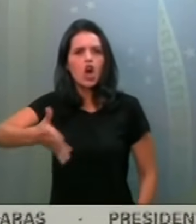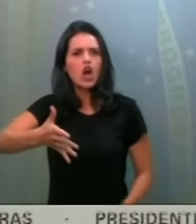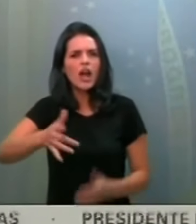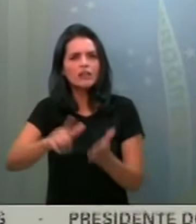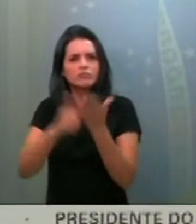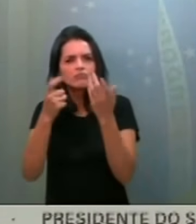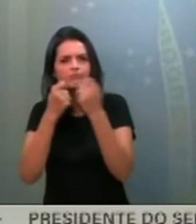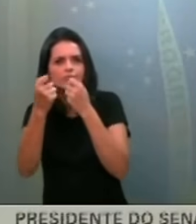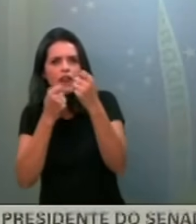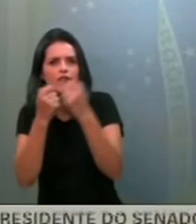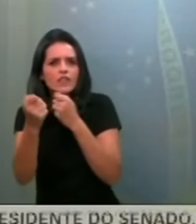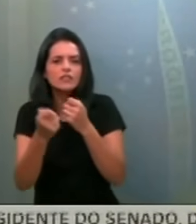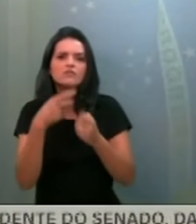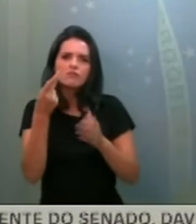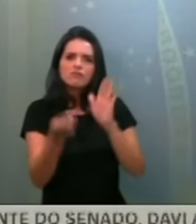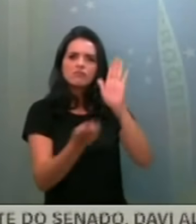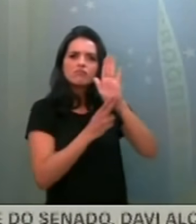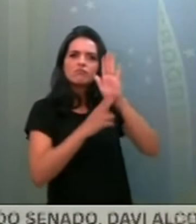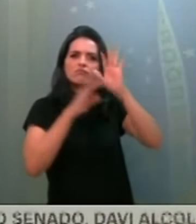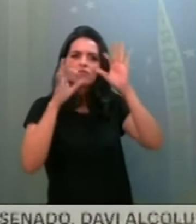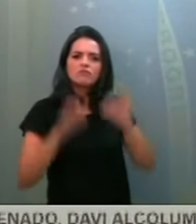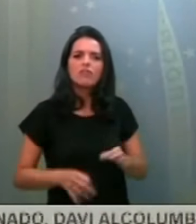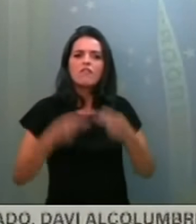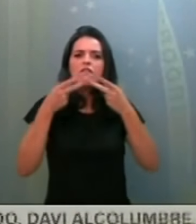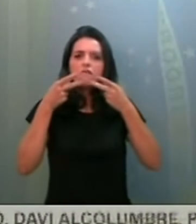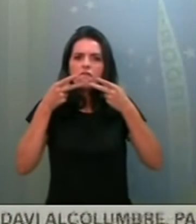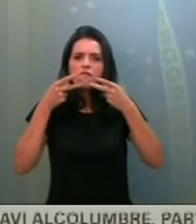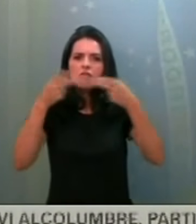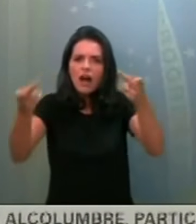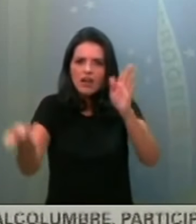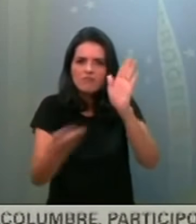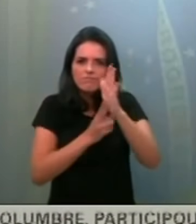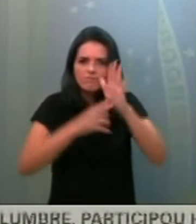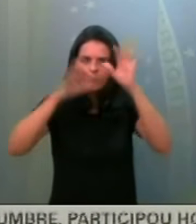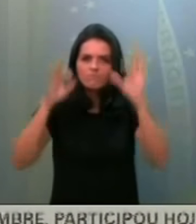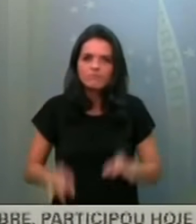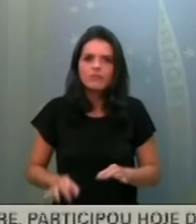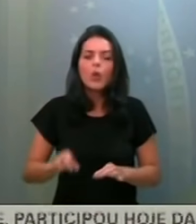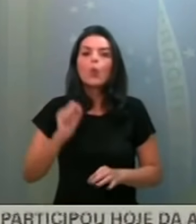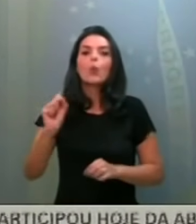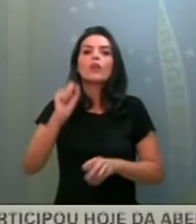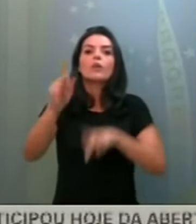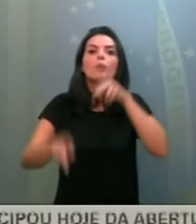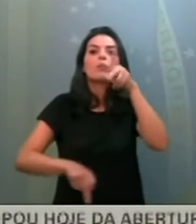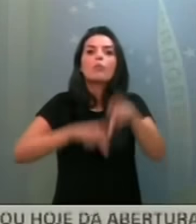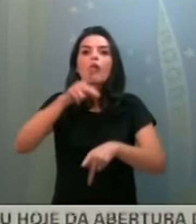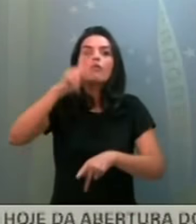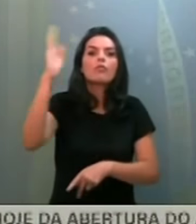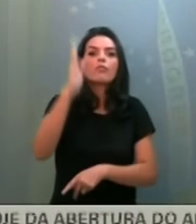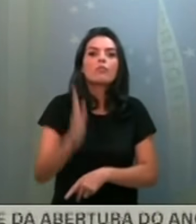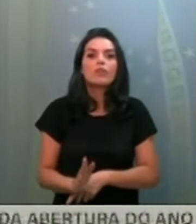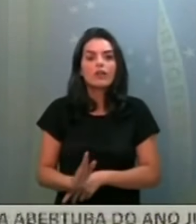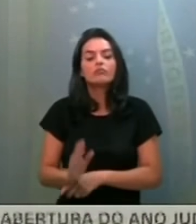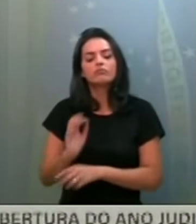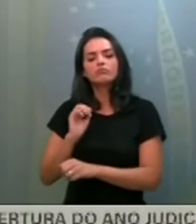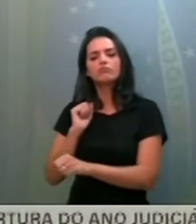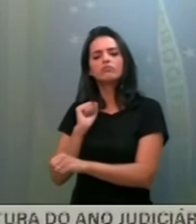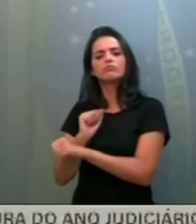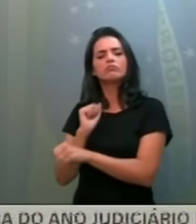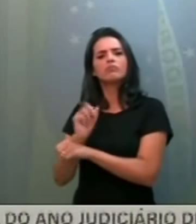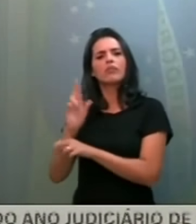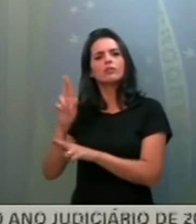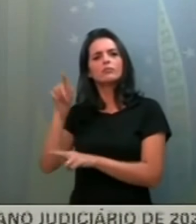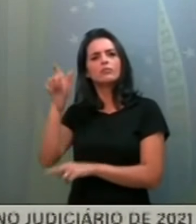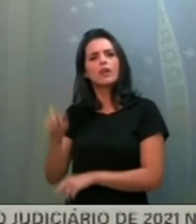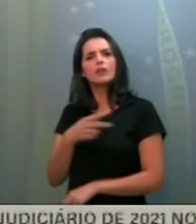nas declarações, de falar do que a nação brasileira espera de um presidente do